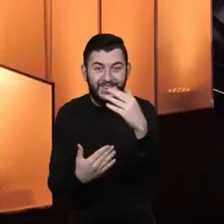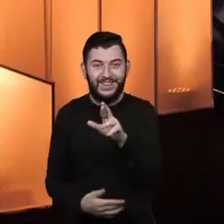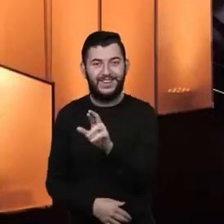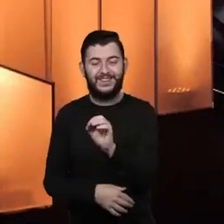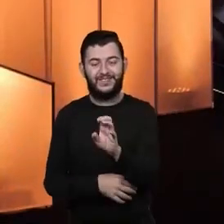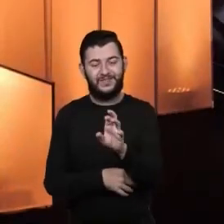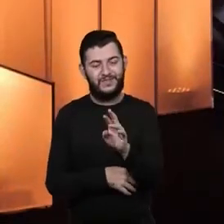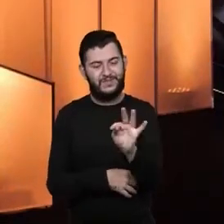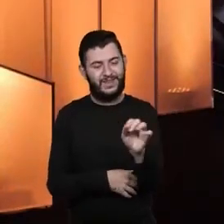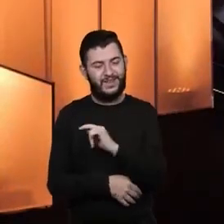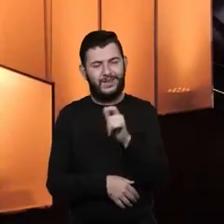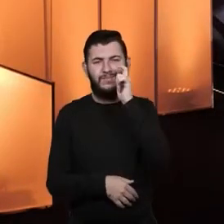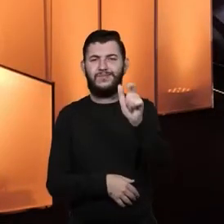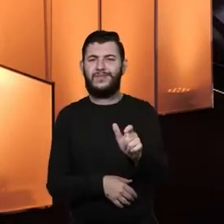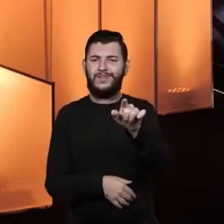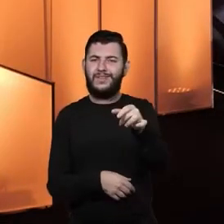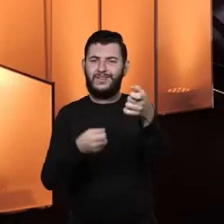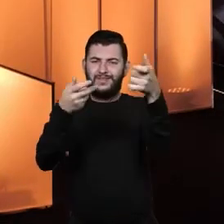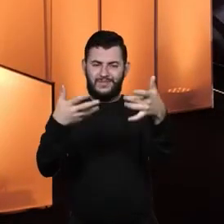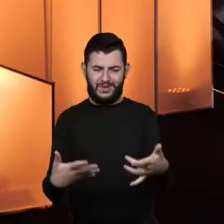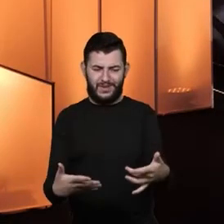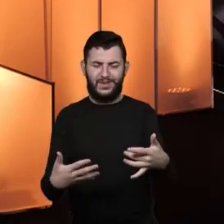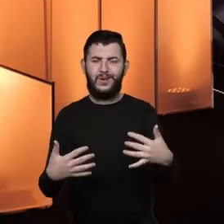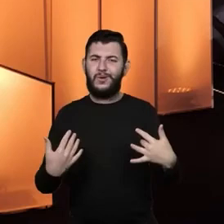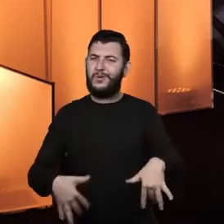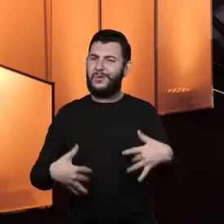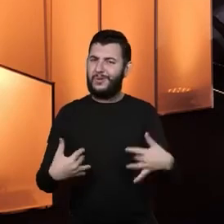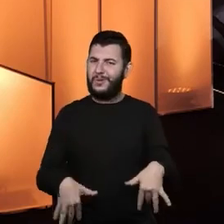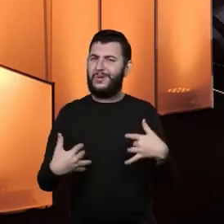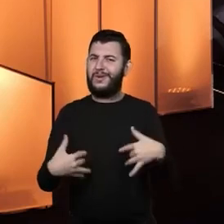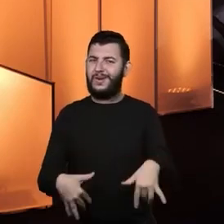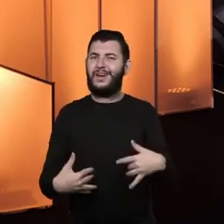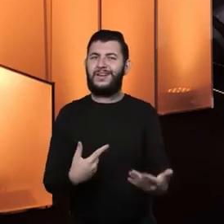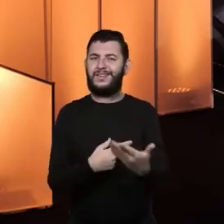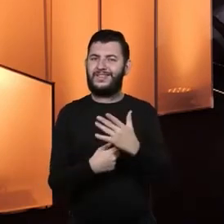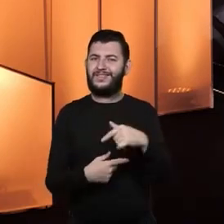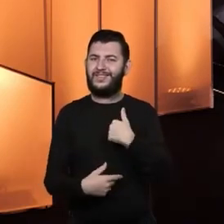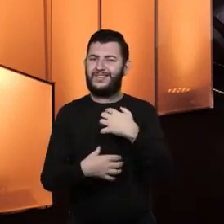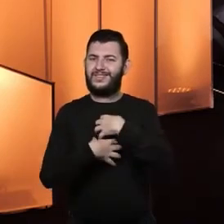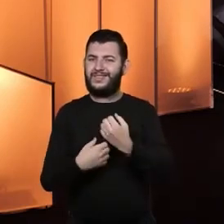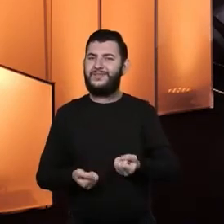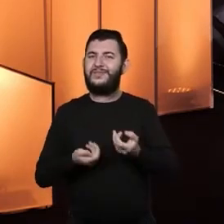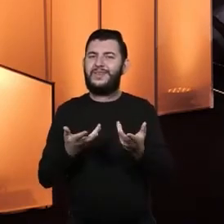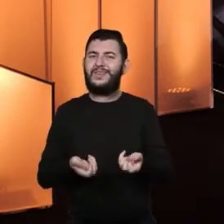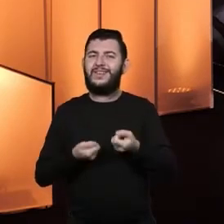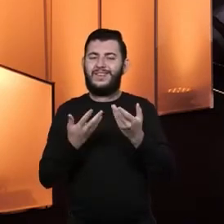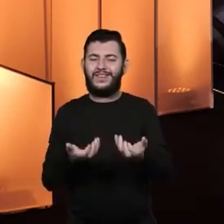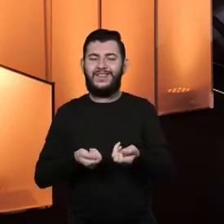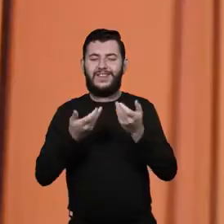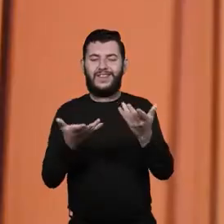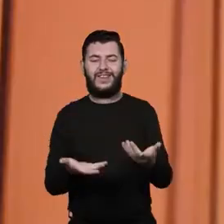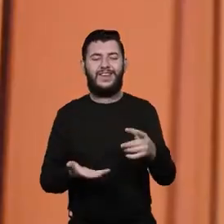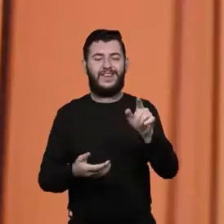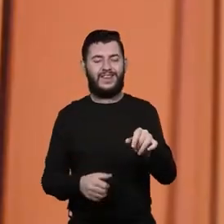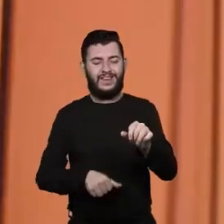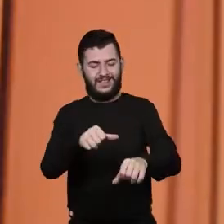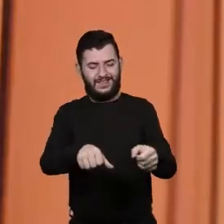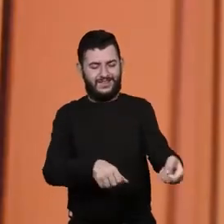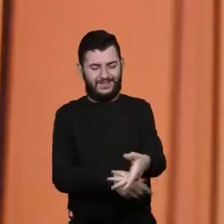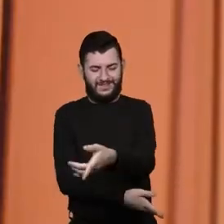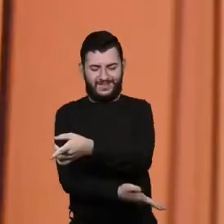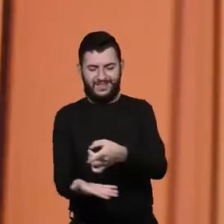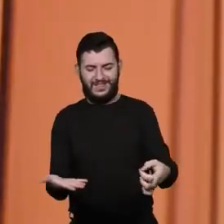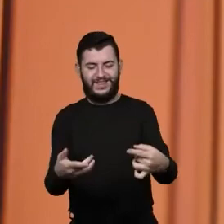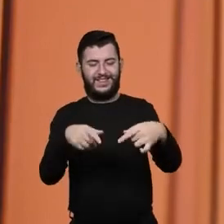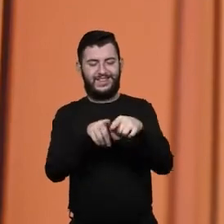inspirador ouvir você falando, né? Ver a inovação, o design, a arte ser incorporada nas práticas do centro de